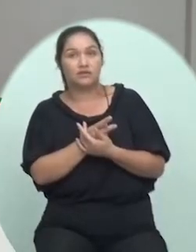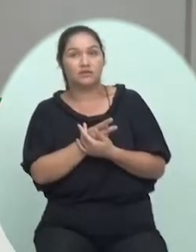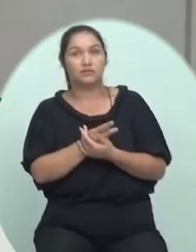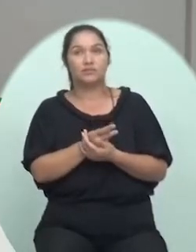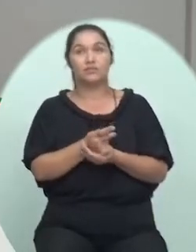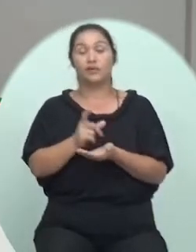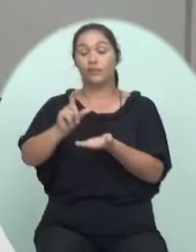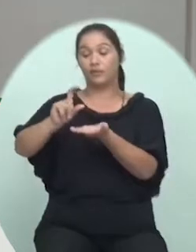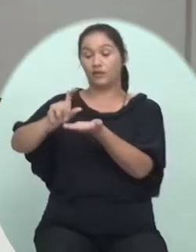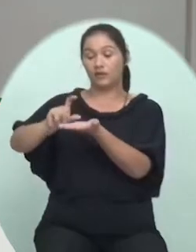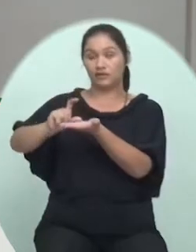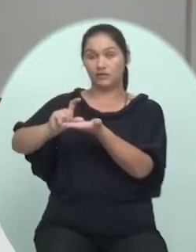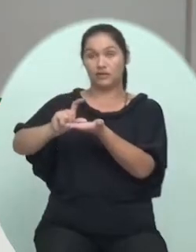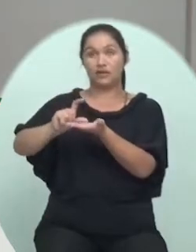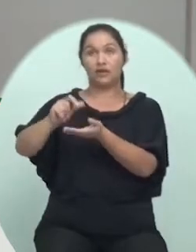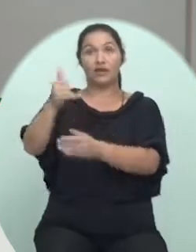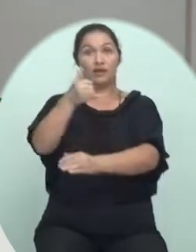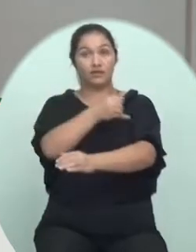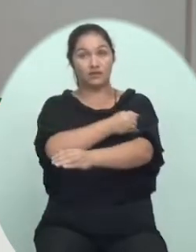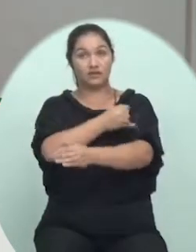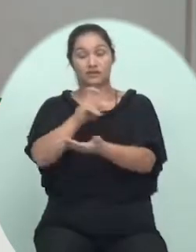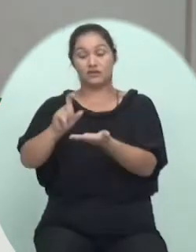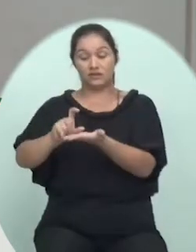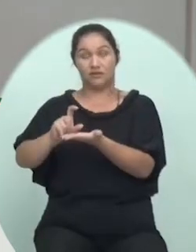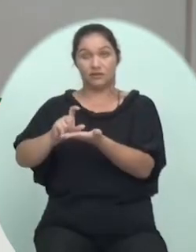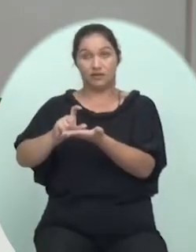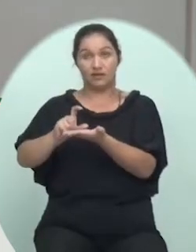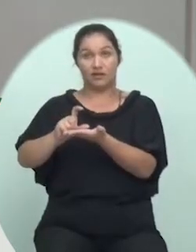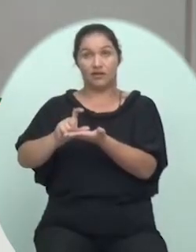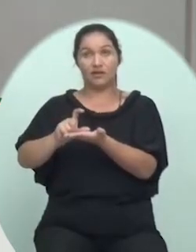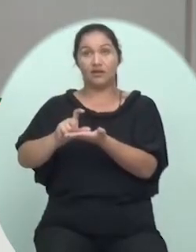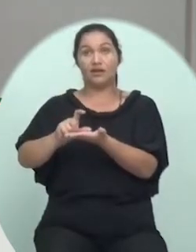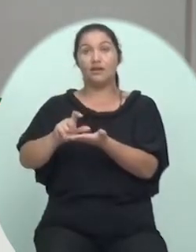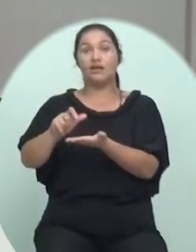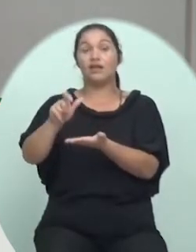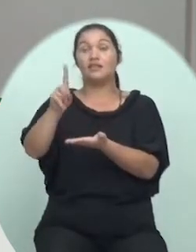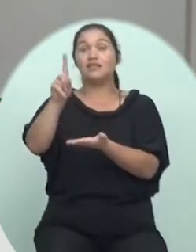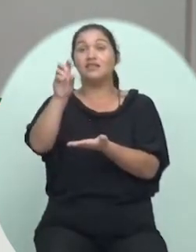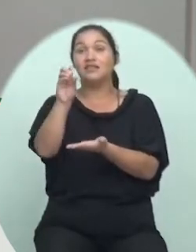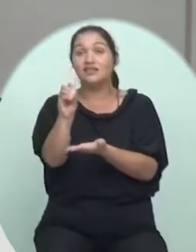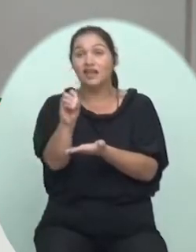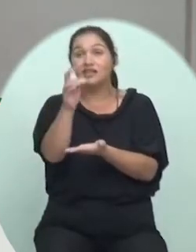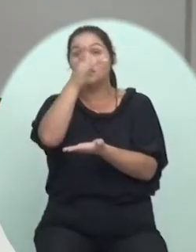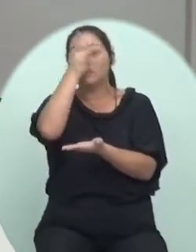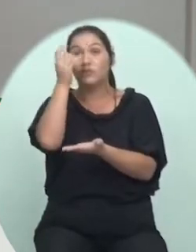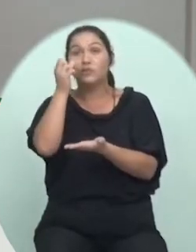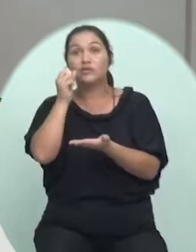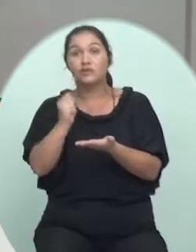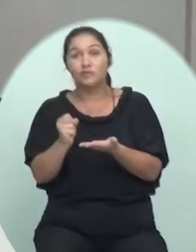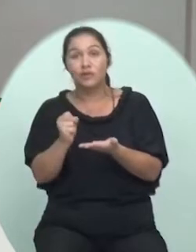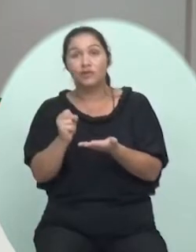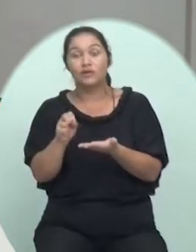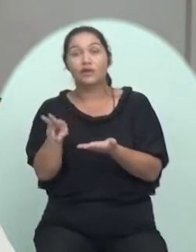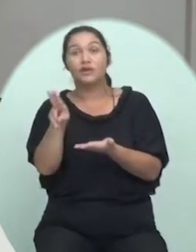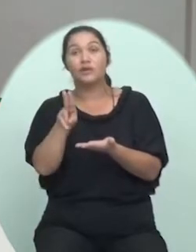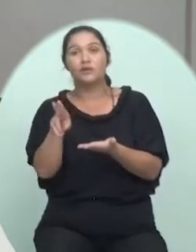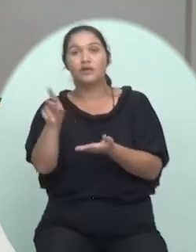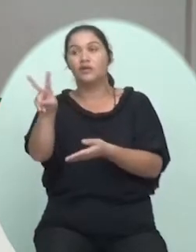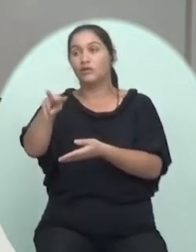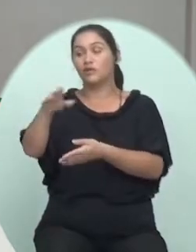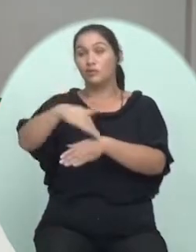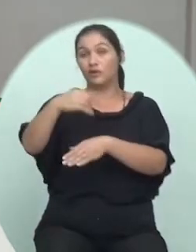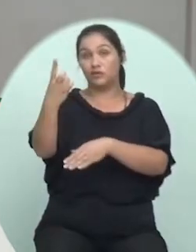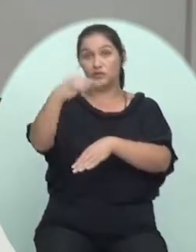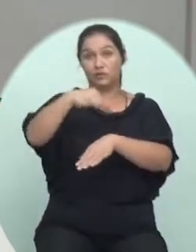dose, porque são a dosagem... ela é fracionada, então ela é previsível. Vereador Alves, mais um minuto cedido pela vereadora